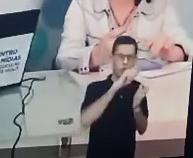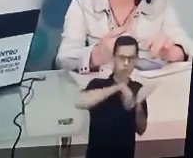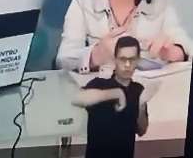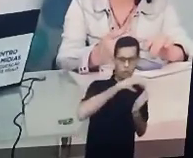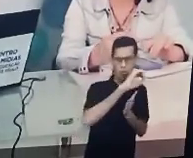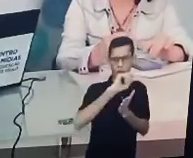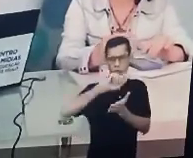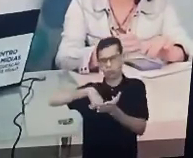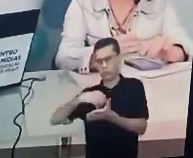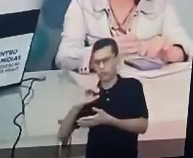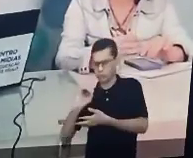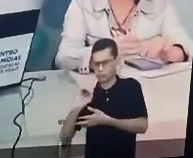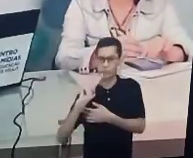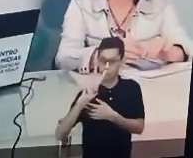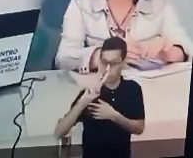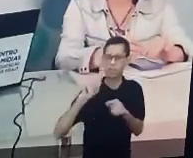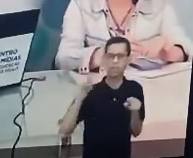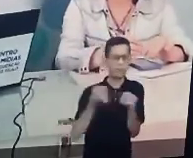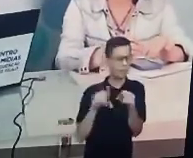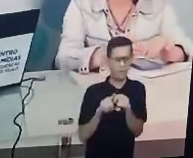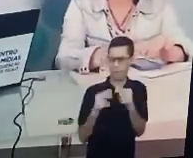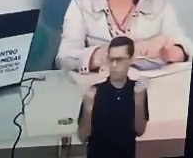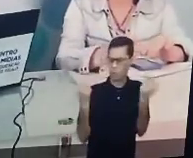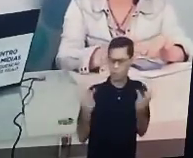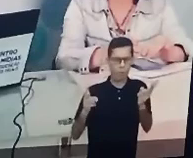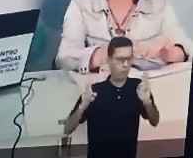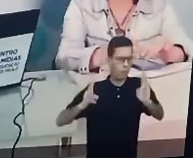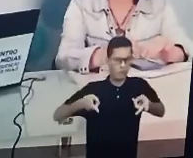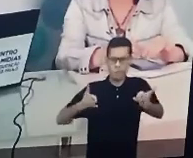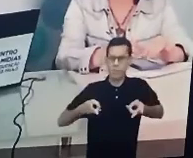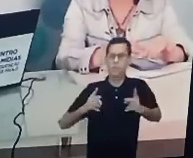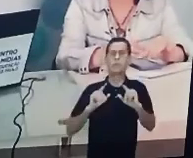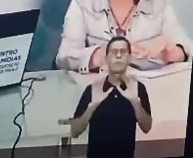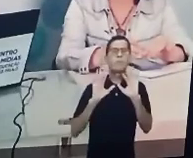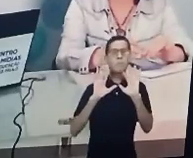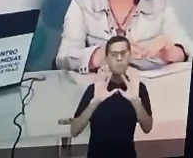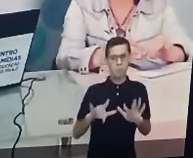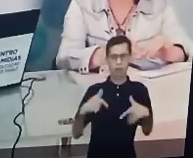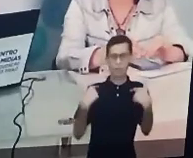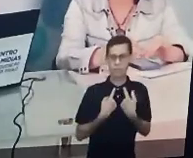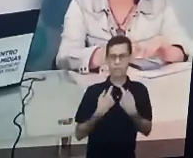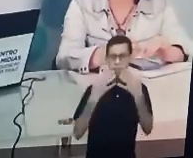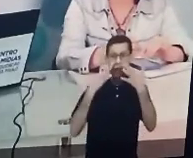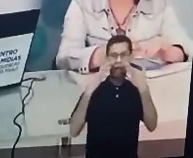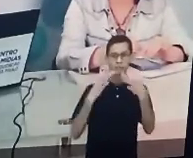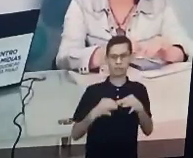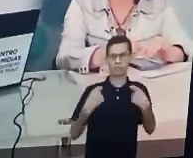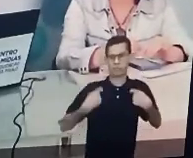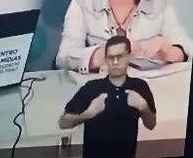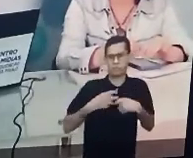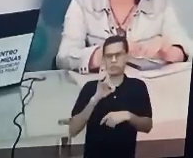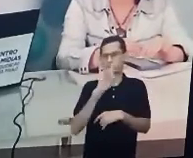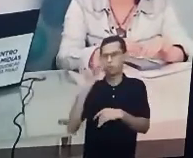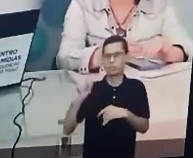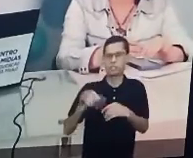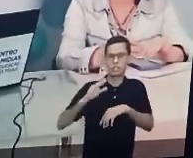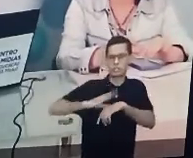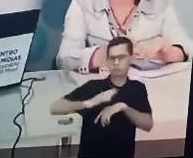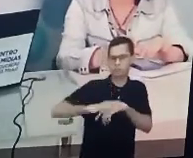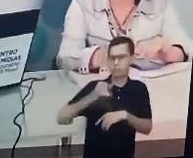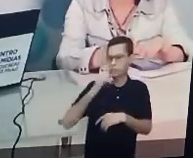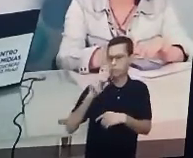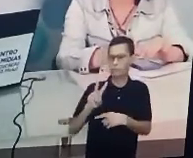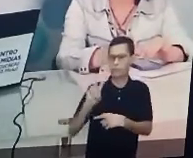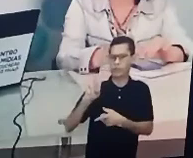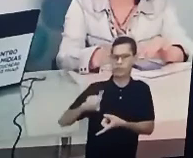vigência também é o mesmo, tá? Então, a gente precisa ter muita atenção quando for realizar o procedimento de suspender o